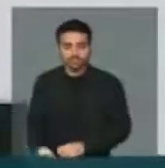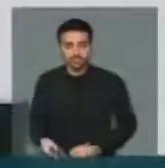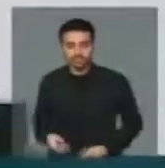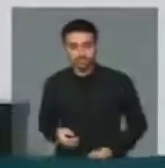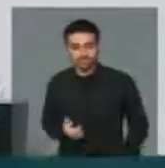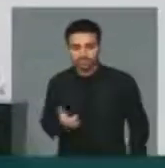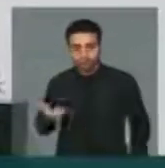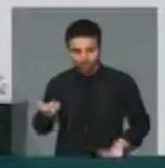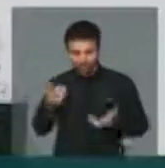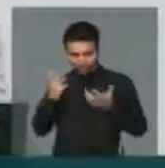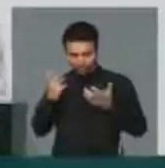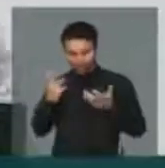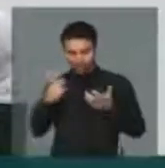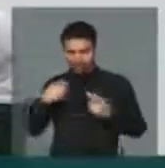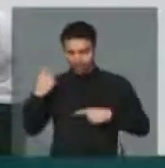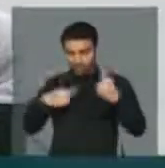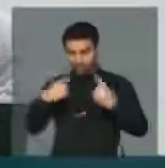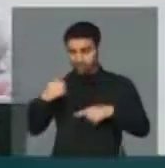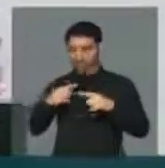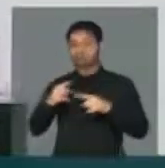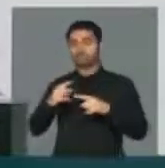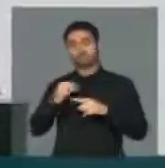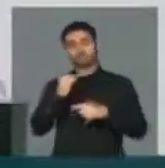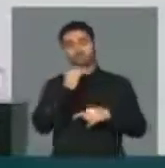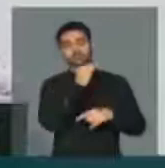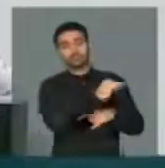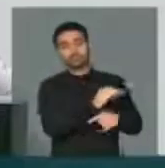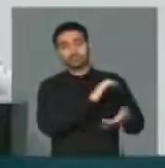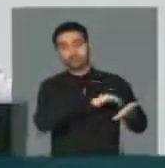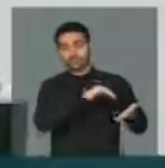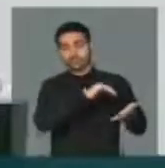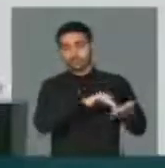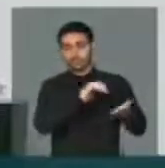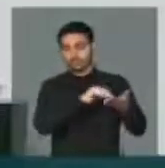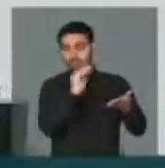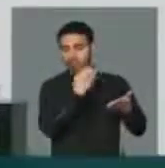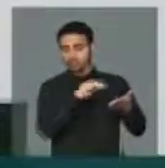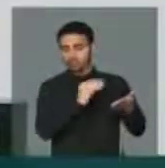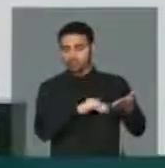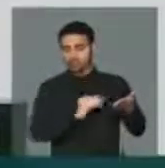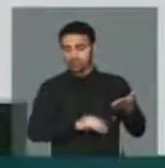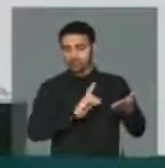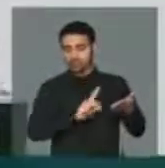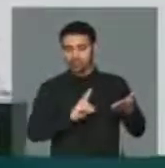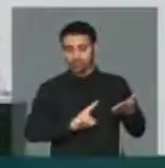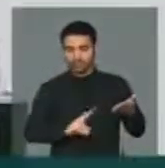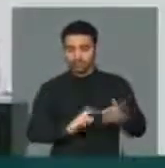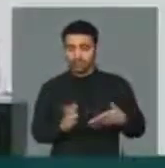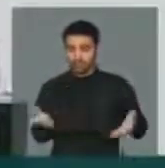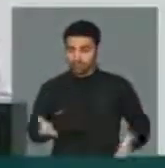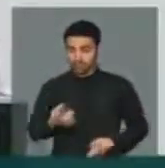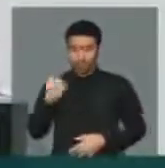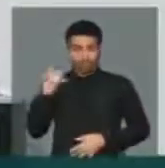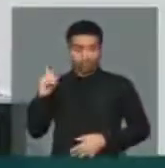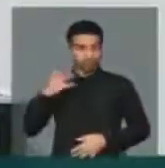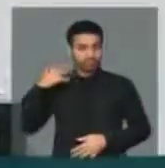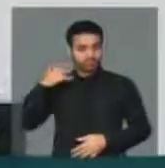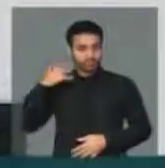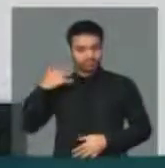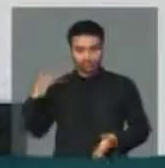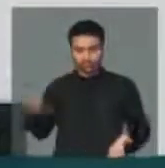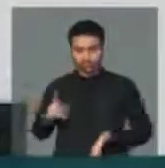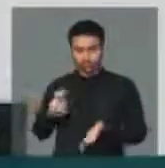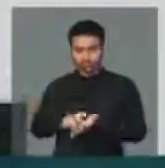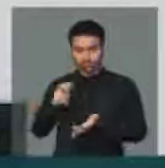para o debate, pode fazê-lo com a nossa secretaria. Na fala também aqui do último palestrante desta manhã,